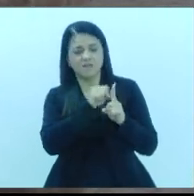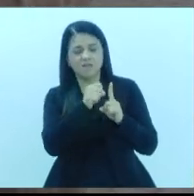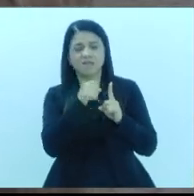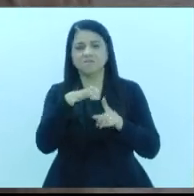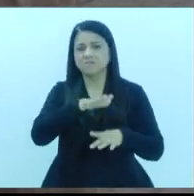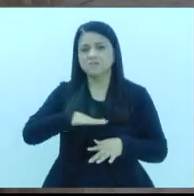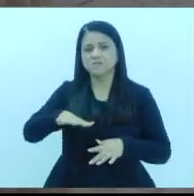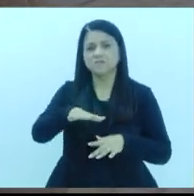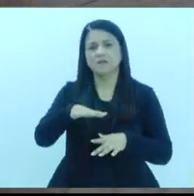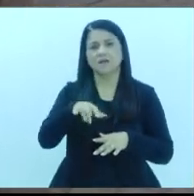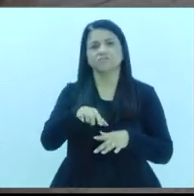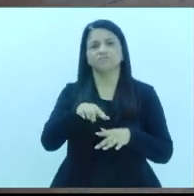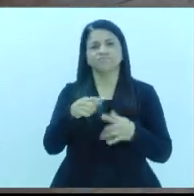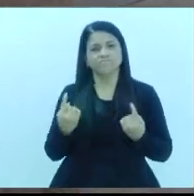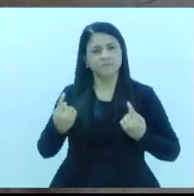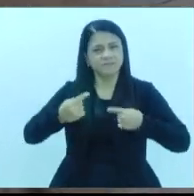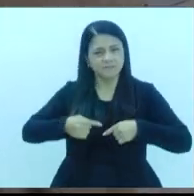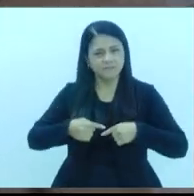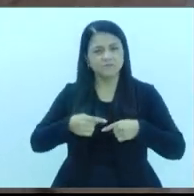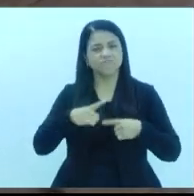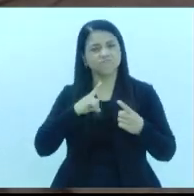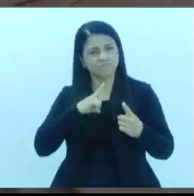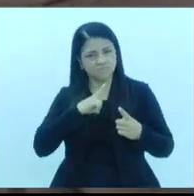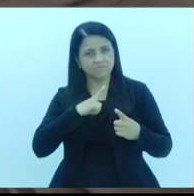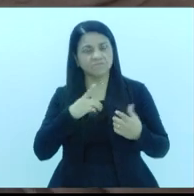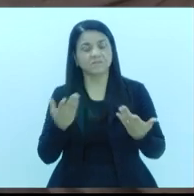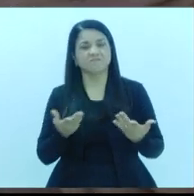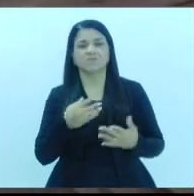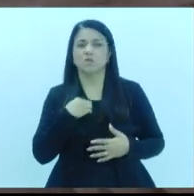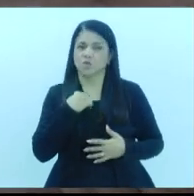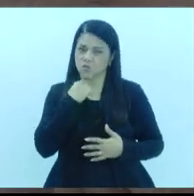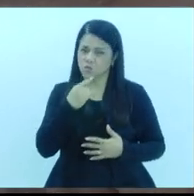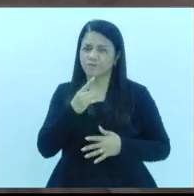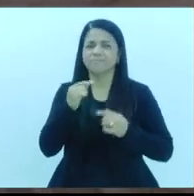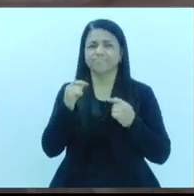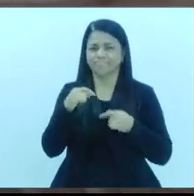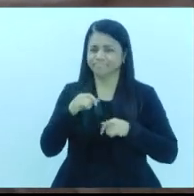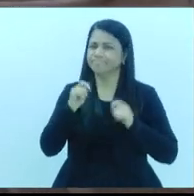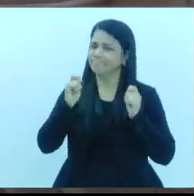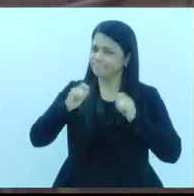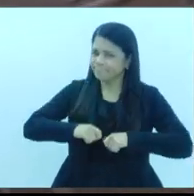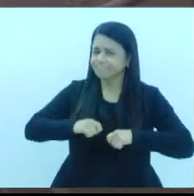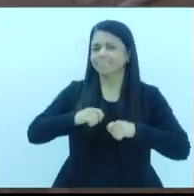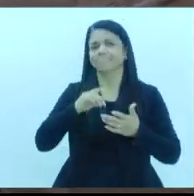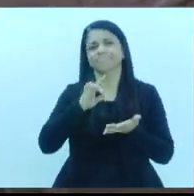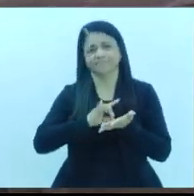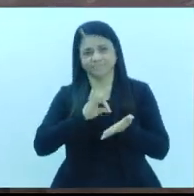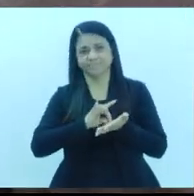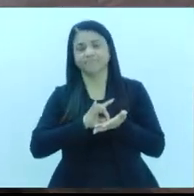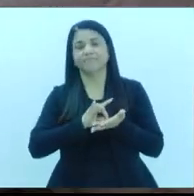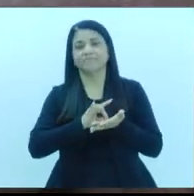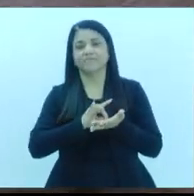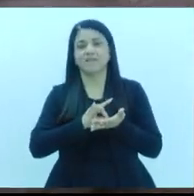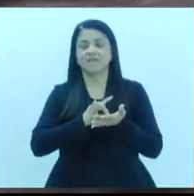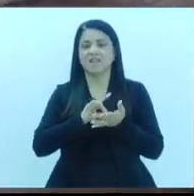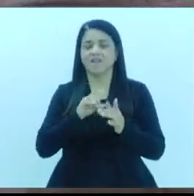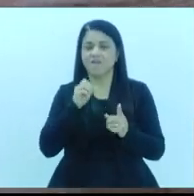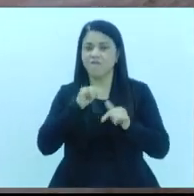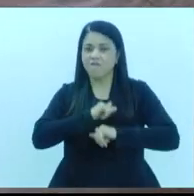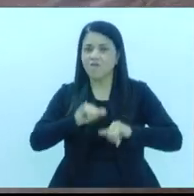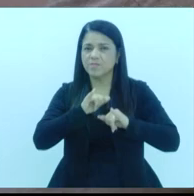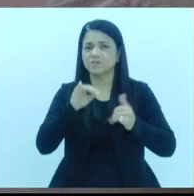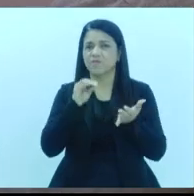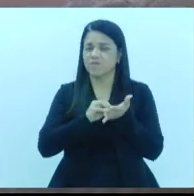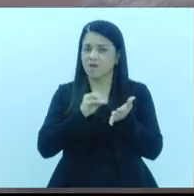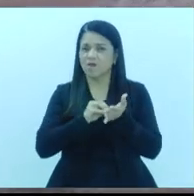um grande desafio para a sociedade atualmente? Sem dúvida, porque a desinformação, ela cria insegurança em relação